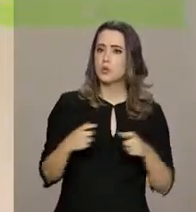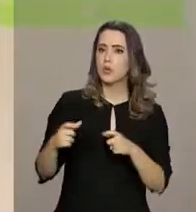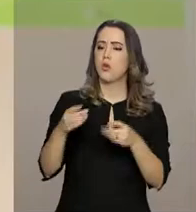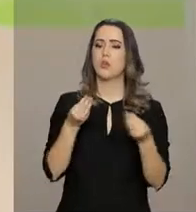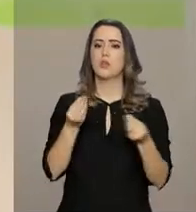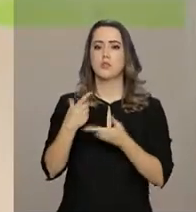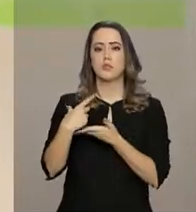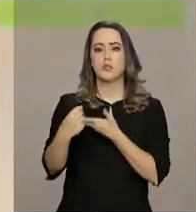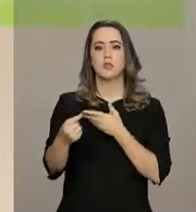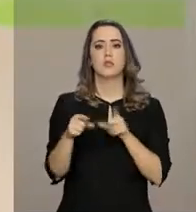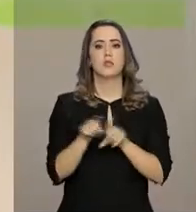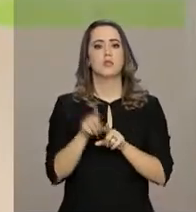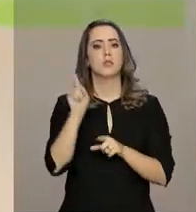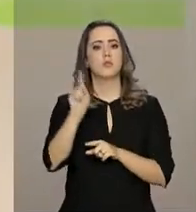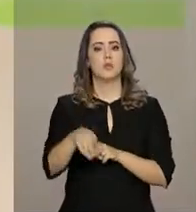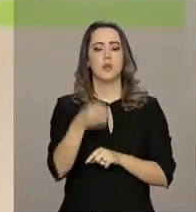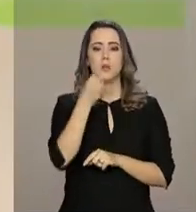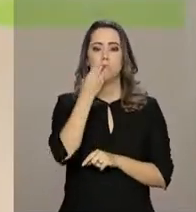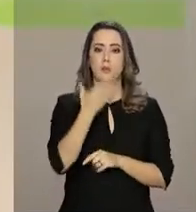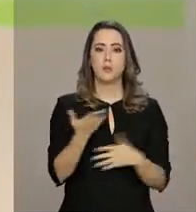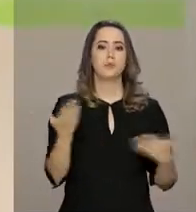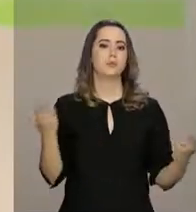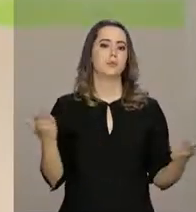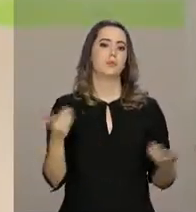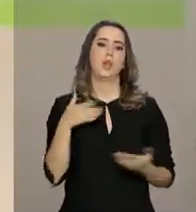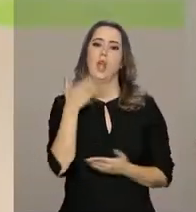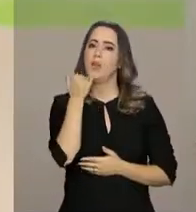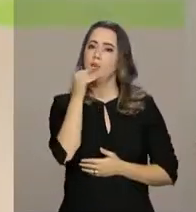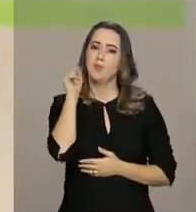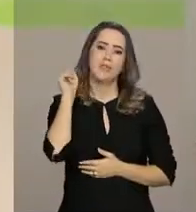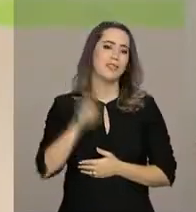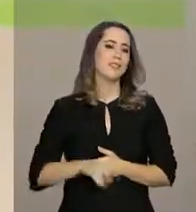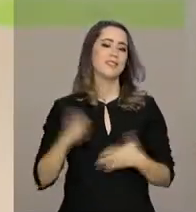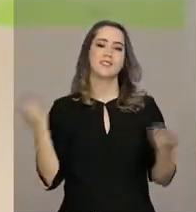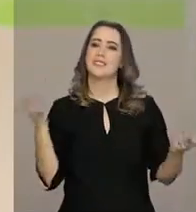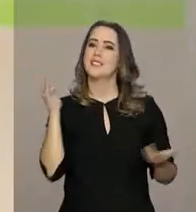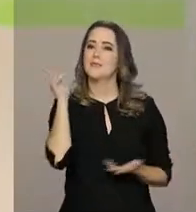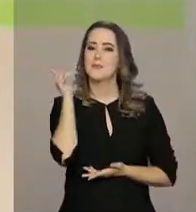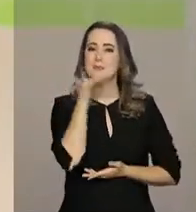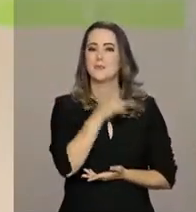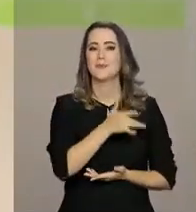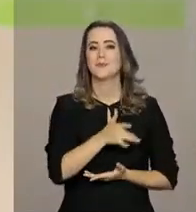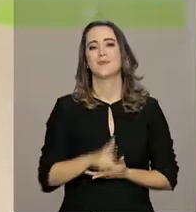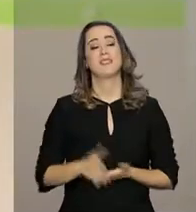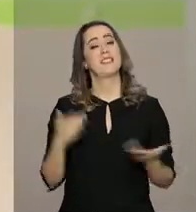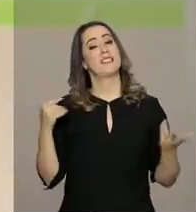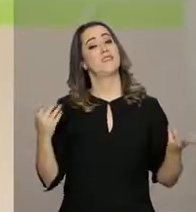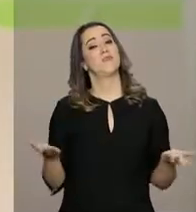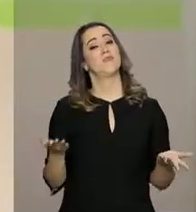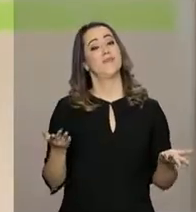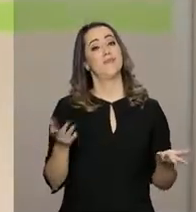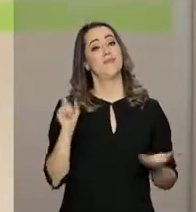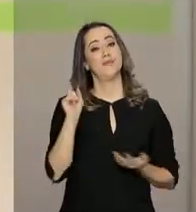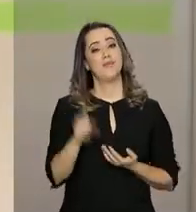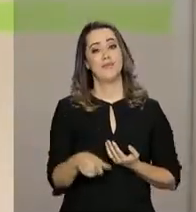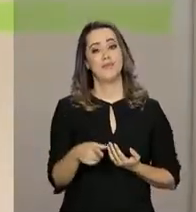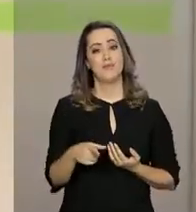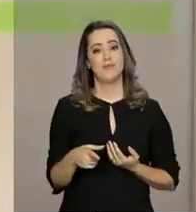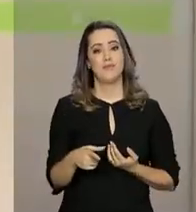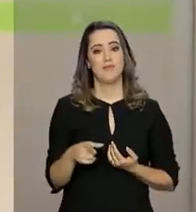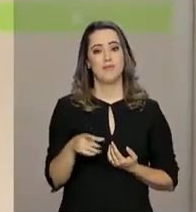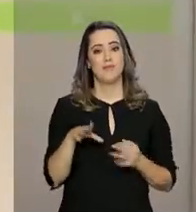sair eu acho que isso é muito bom e olha a comida daqui é muito gostoso então é comum em um